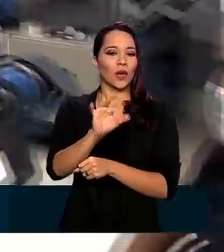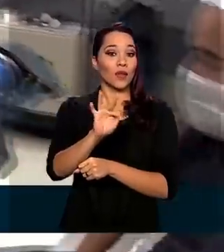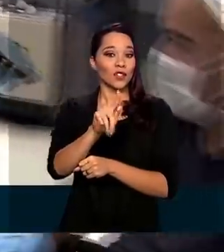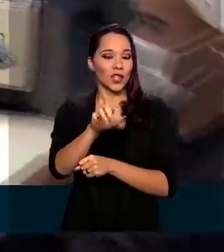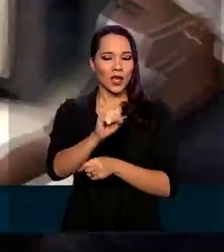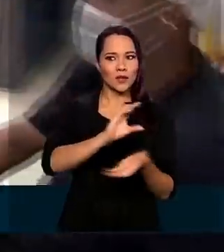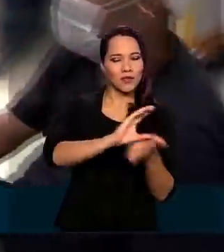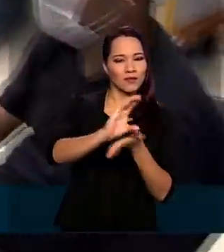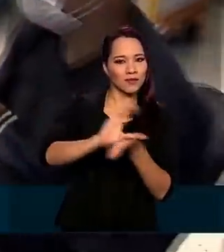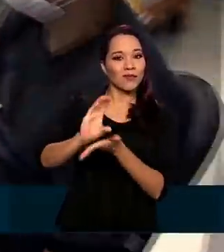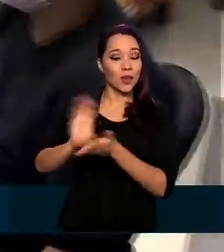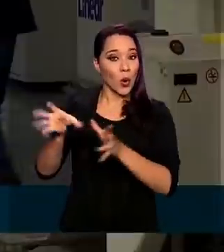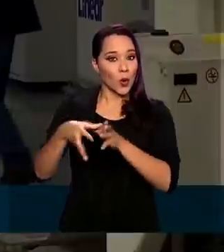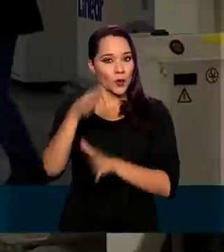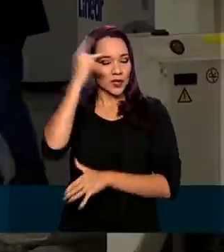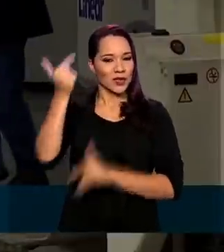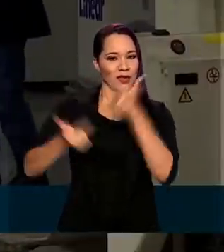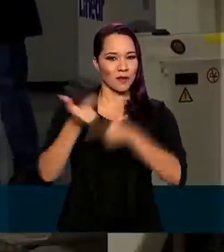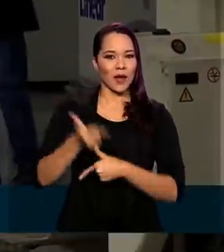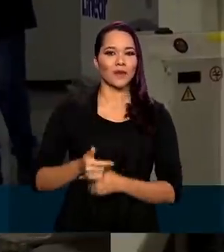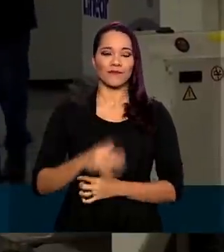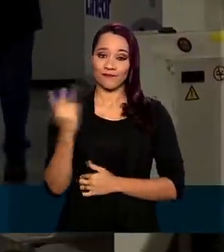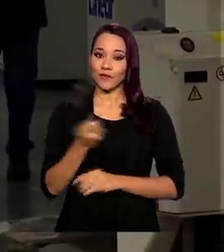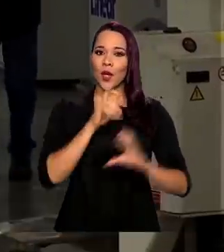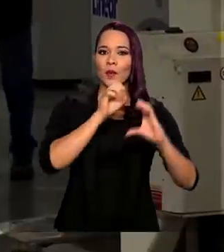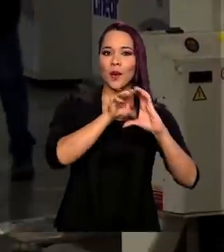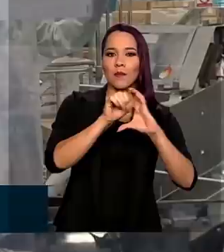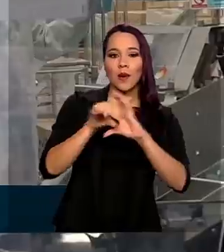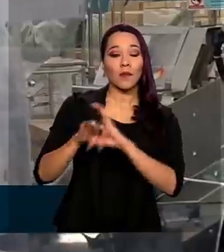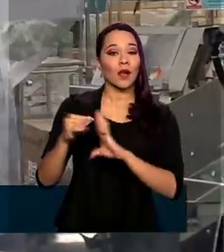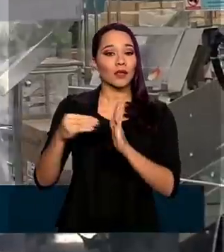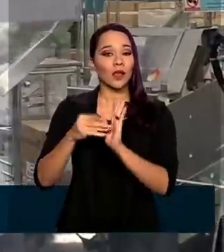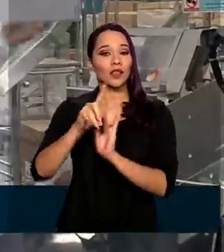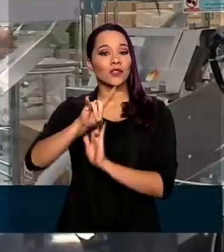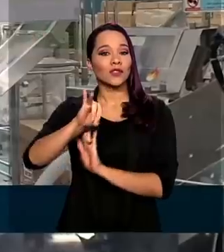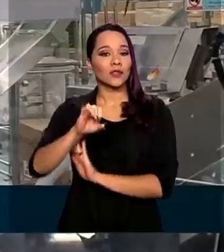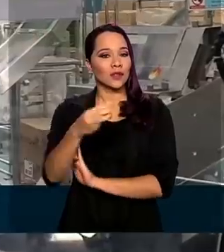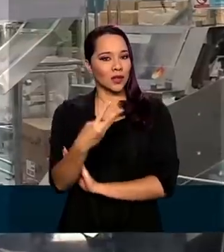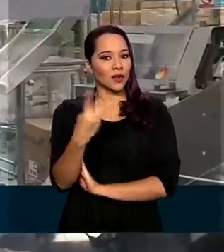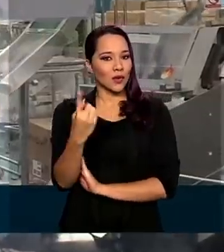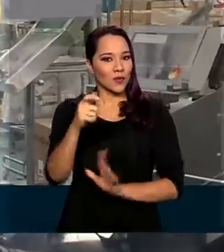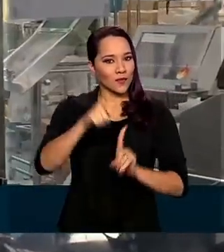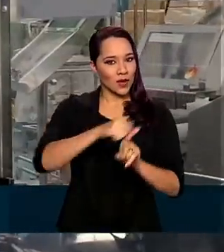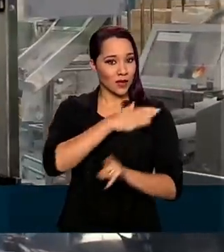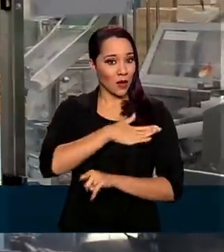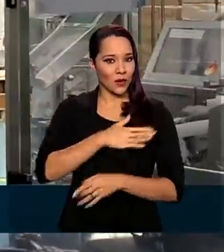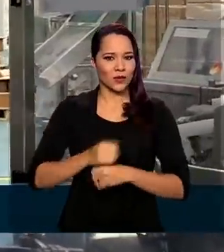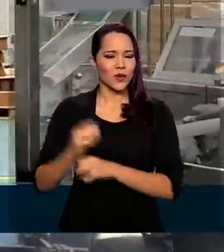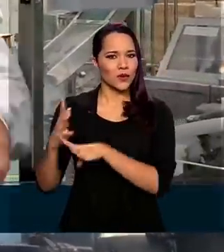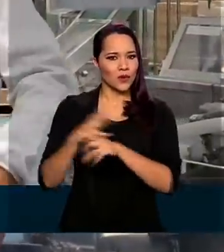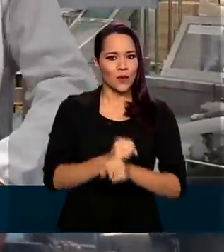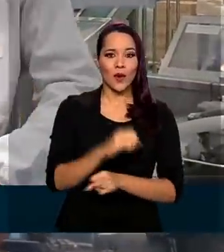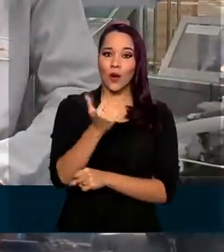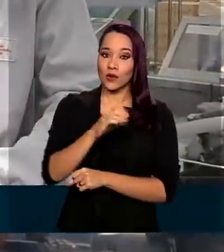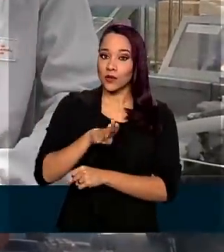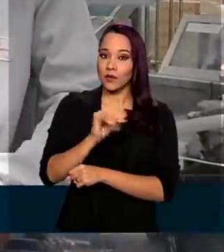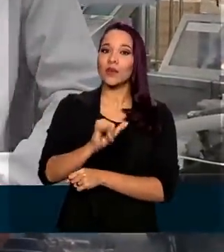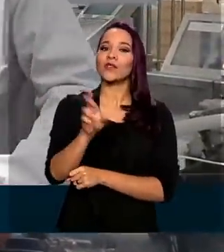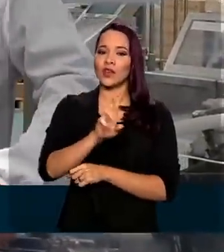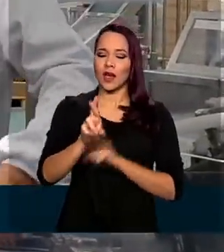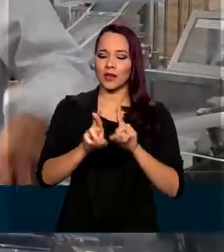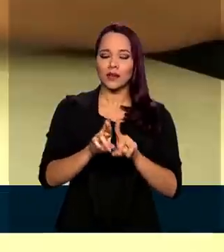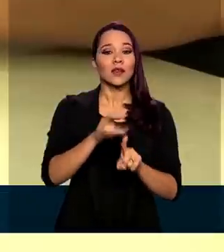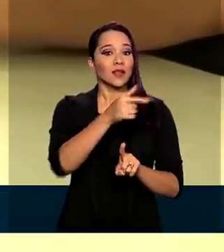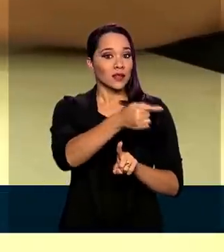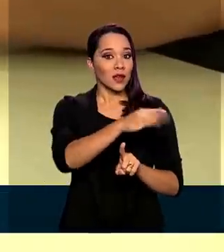aos trabalhadores os valores serão depositados até 31 de agosto de um total de mais de 11 milhões de reais sete